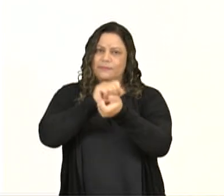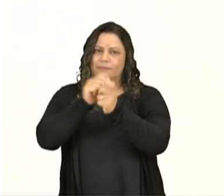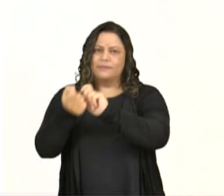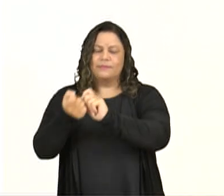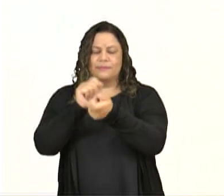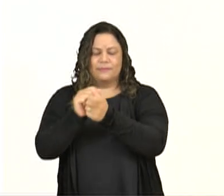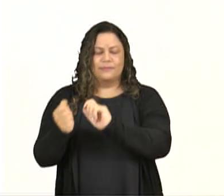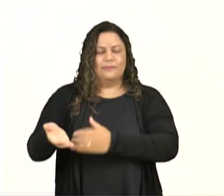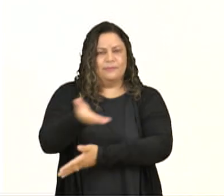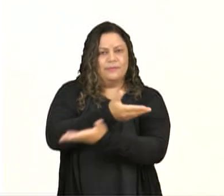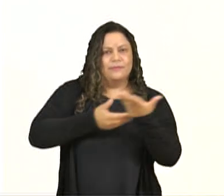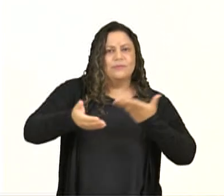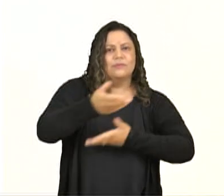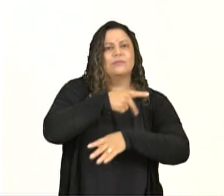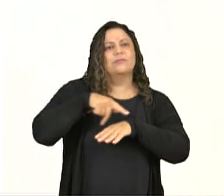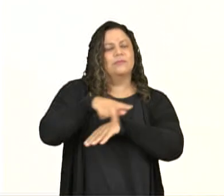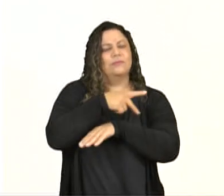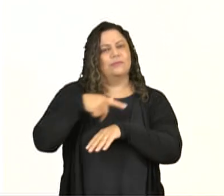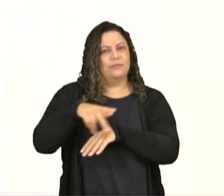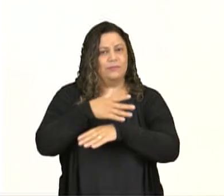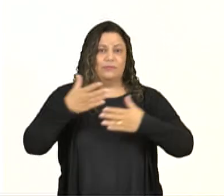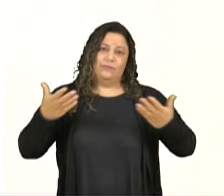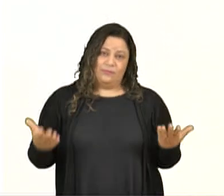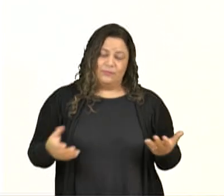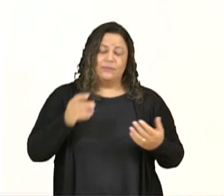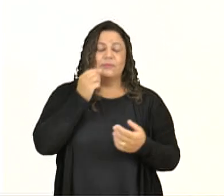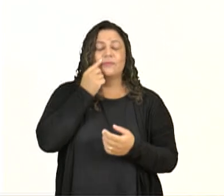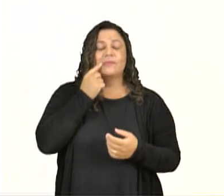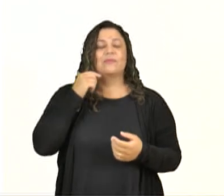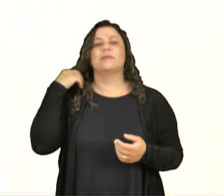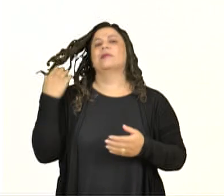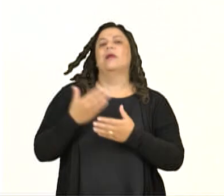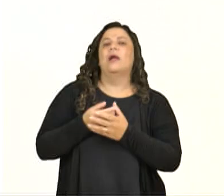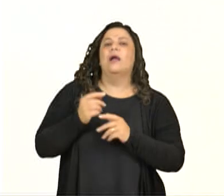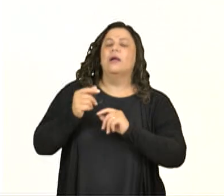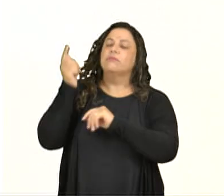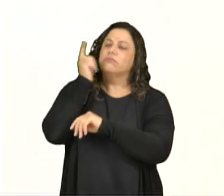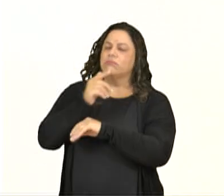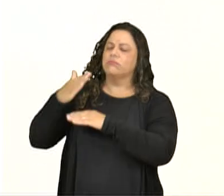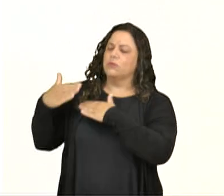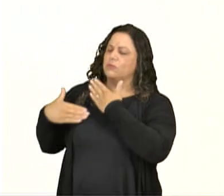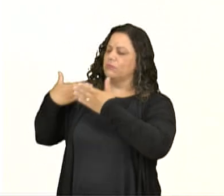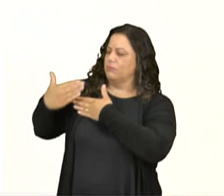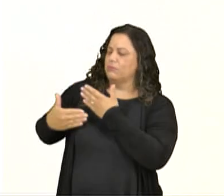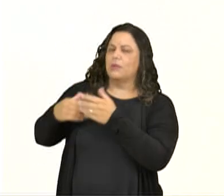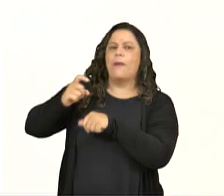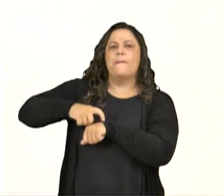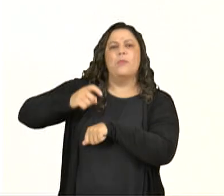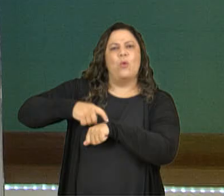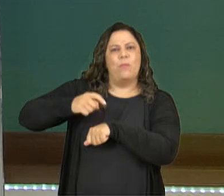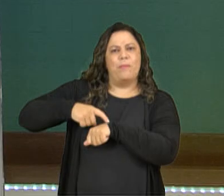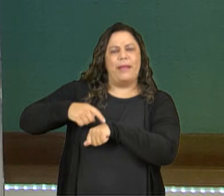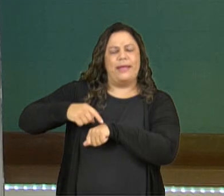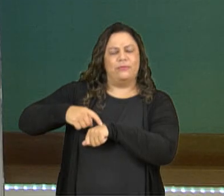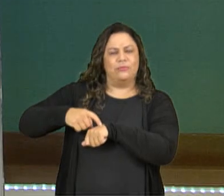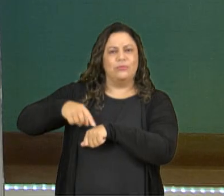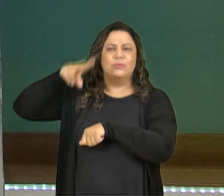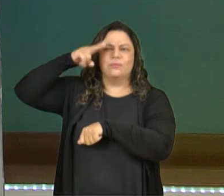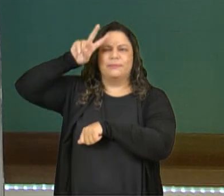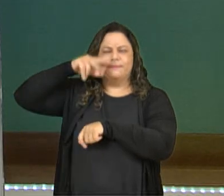desses países, que indiscutivelmente atravessaram vários momentos